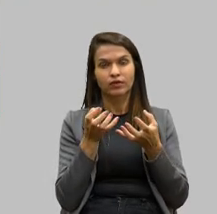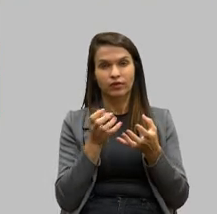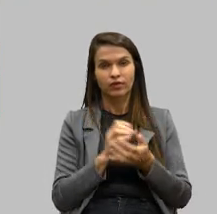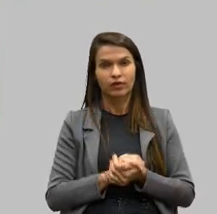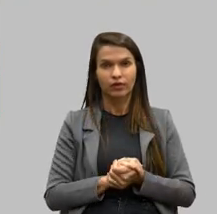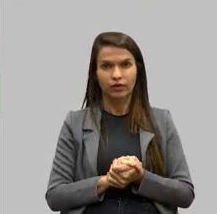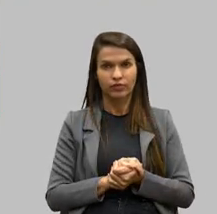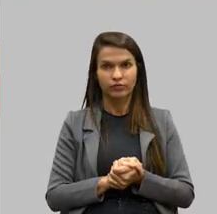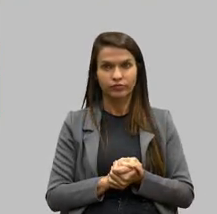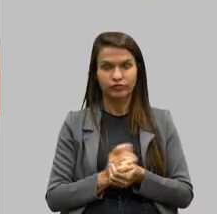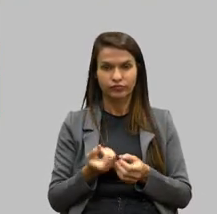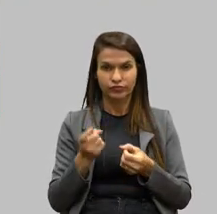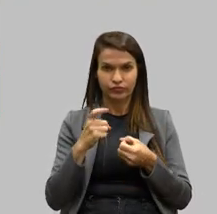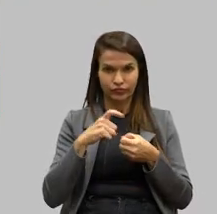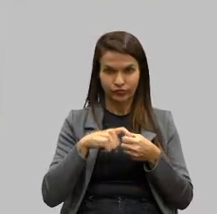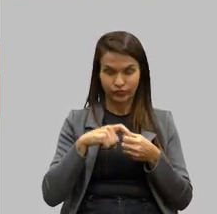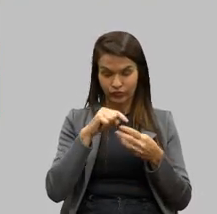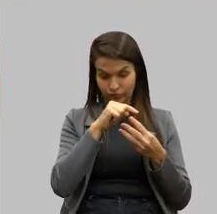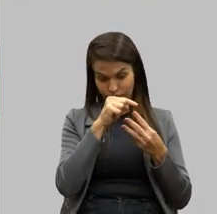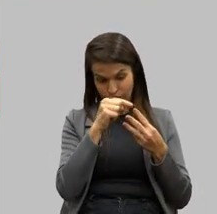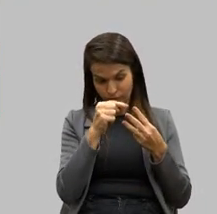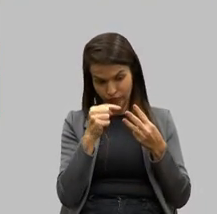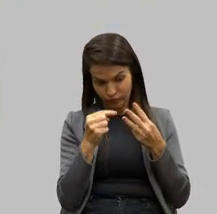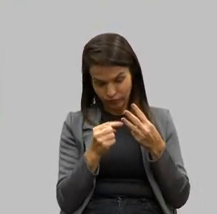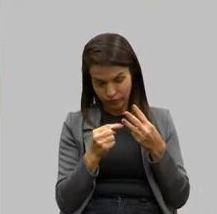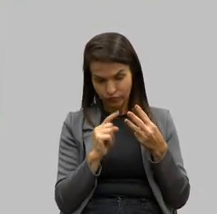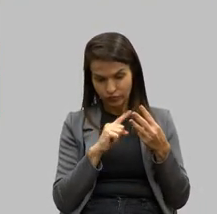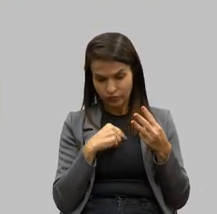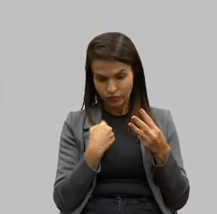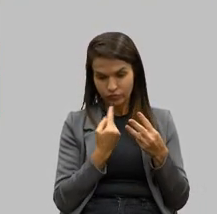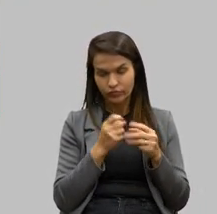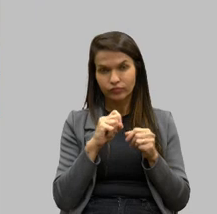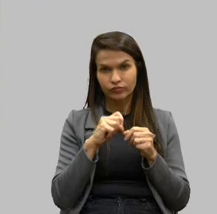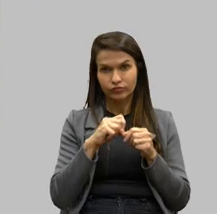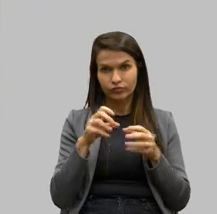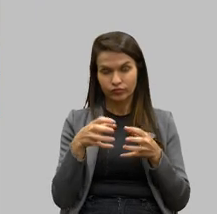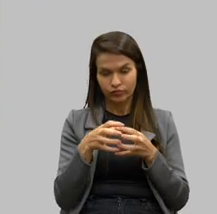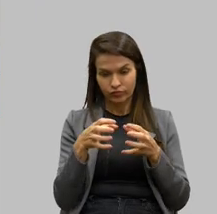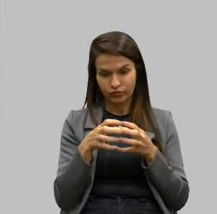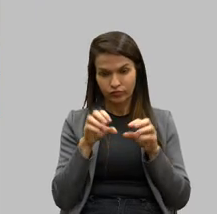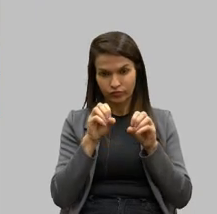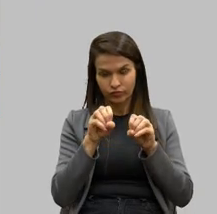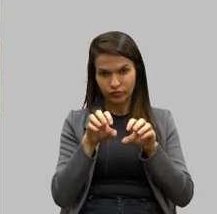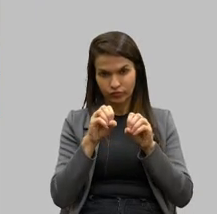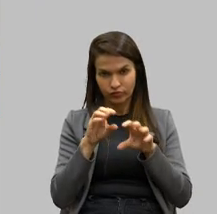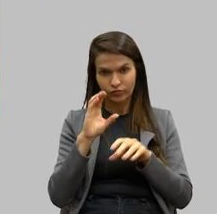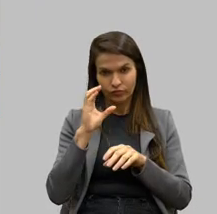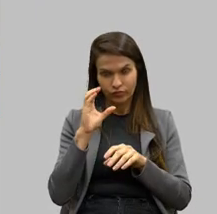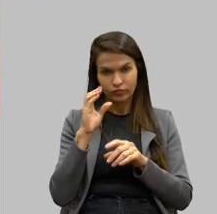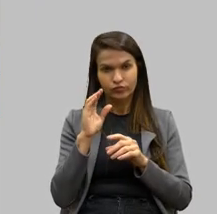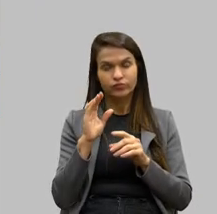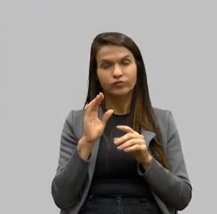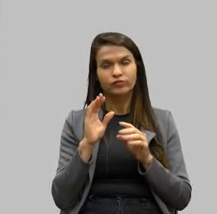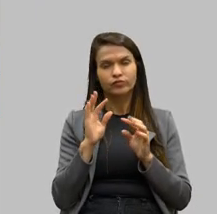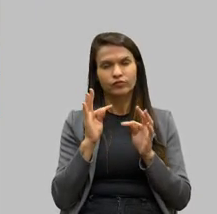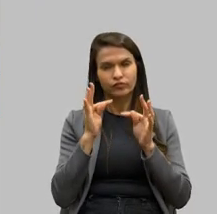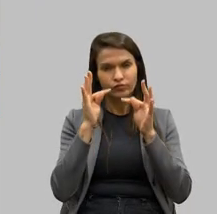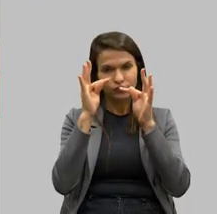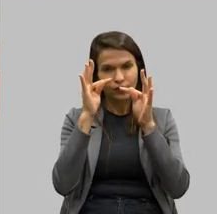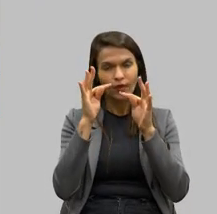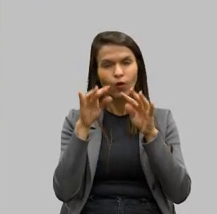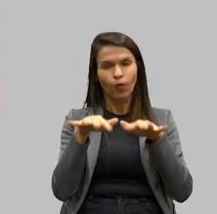retomar três pontos. Nós fizemos aqui na Comissão de Educação, Ciência e Tecnologia, uma audiência